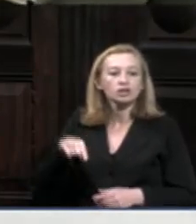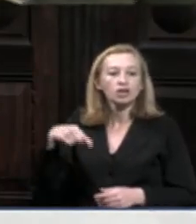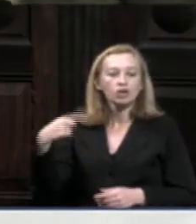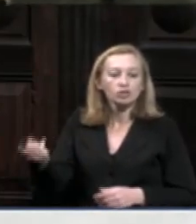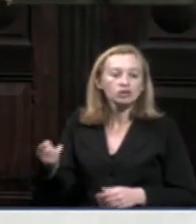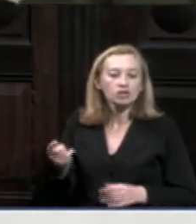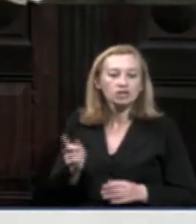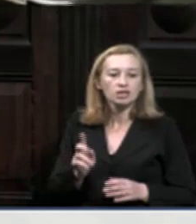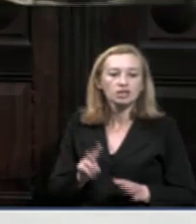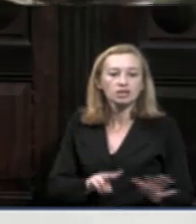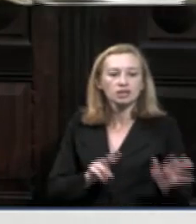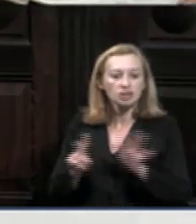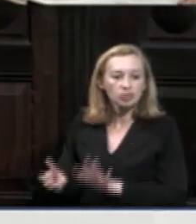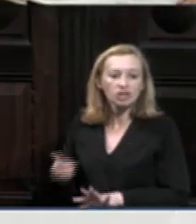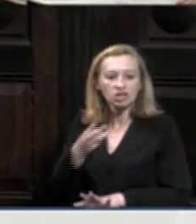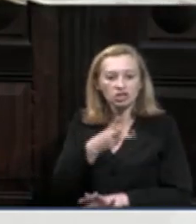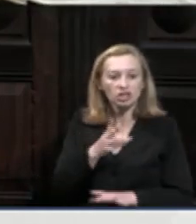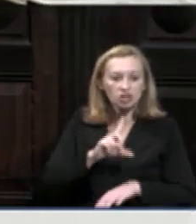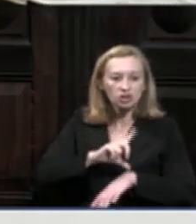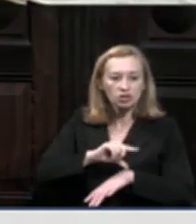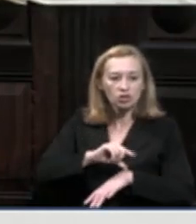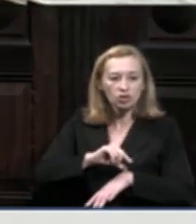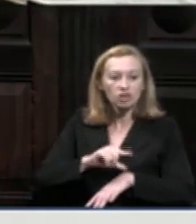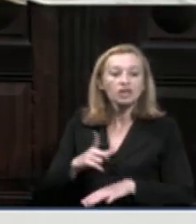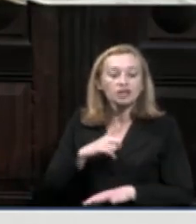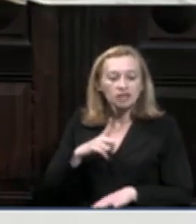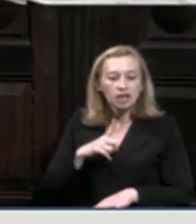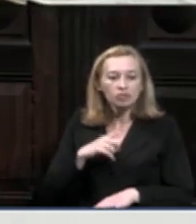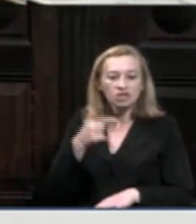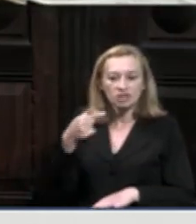objetivo? É só para amarrar aqui. Nós temos 7